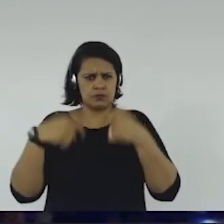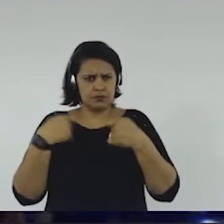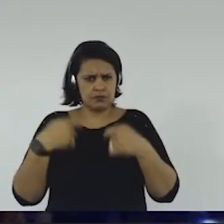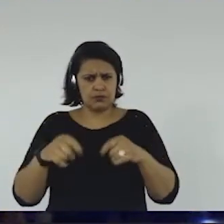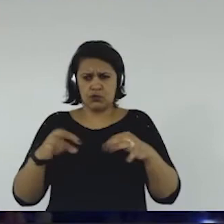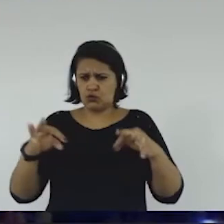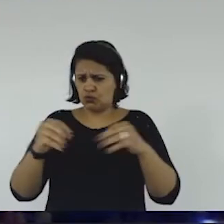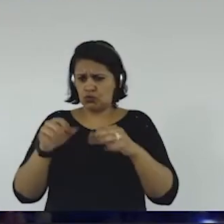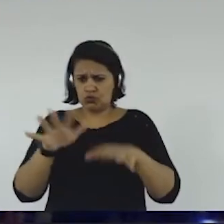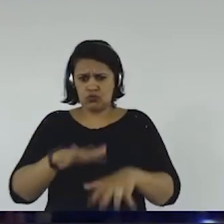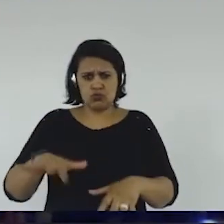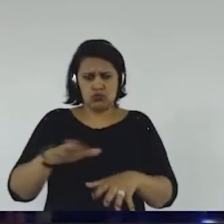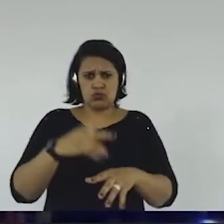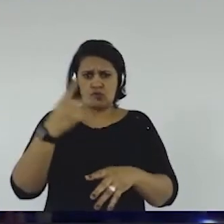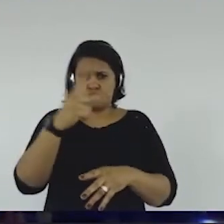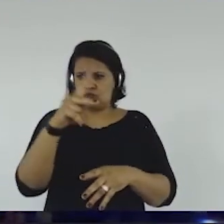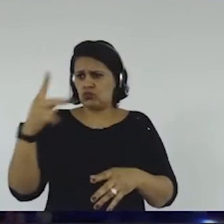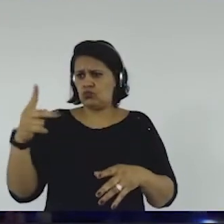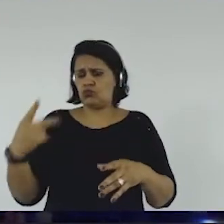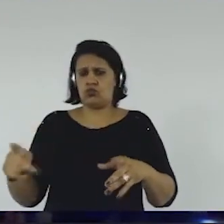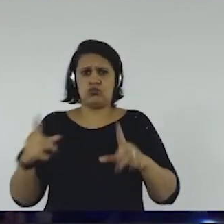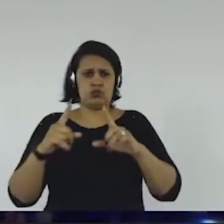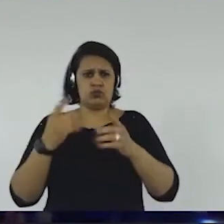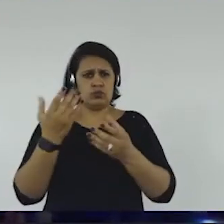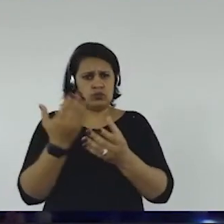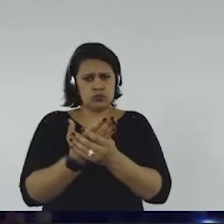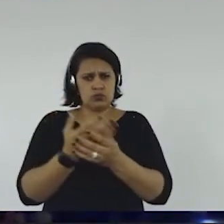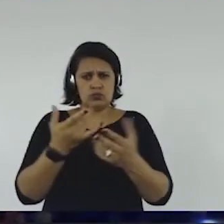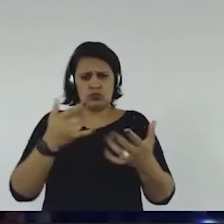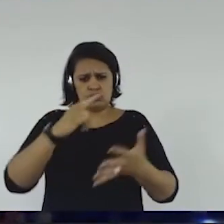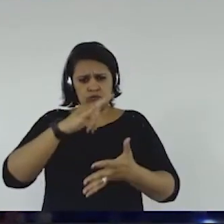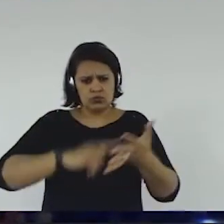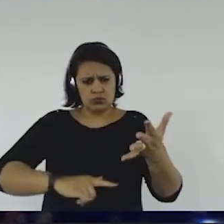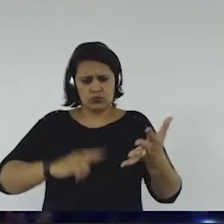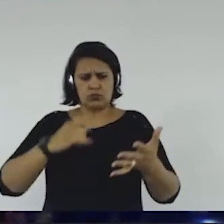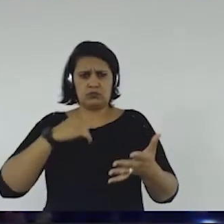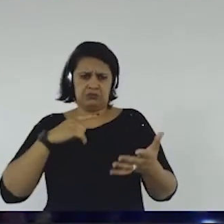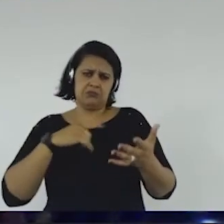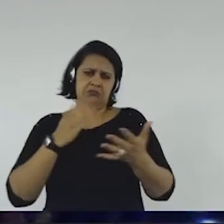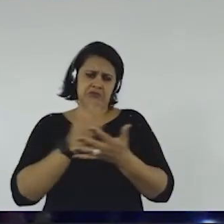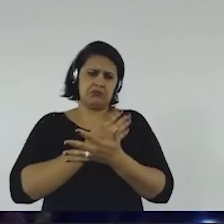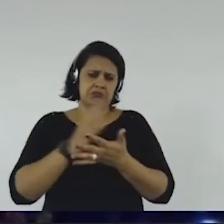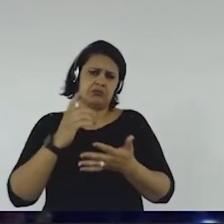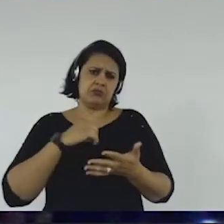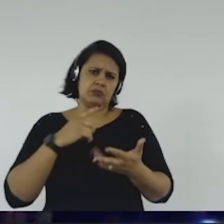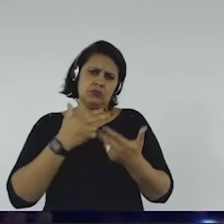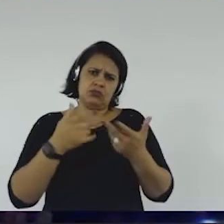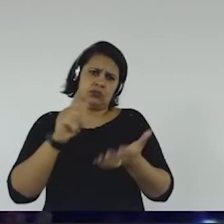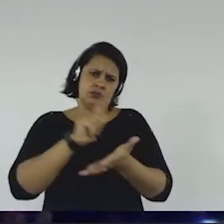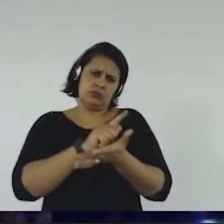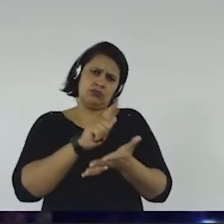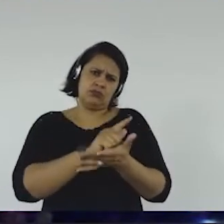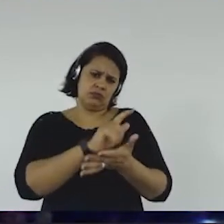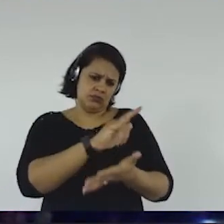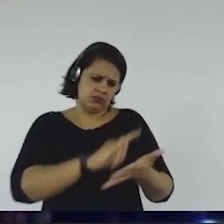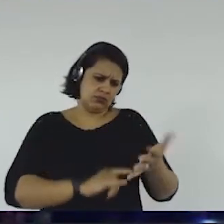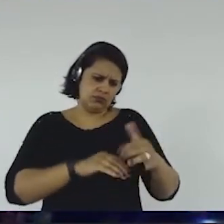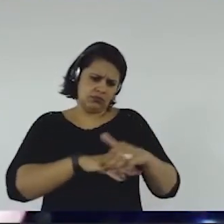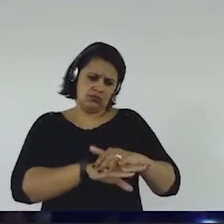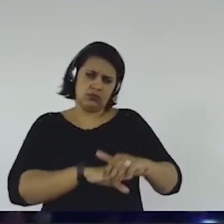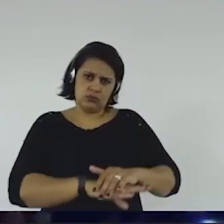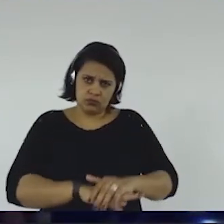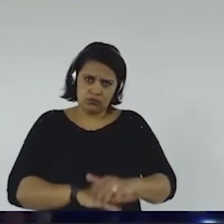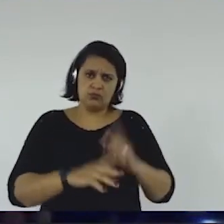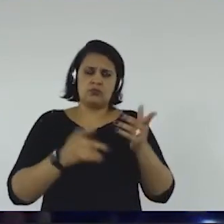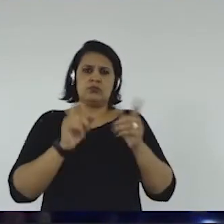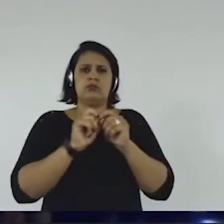acomodação de seus documentos, porque ainda há processos em meio físico, para a realização